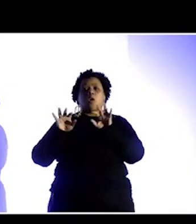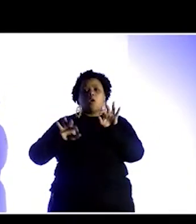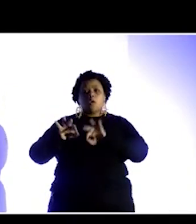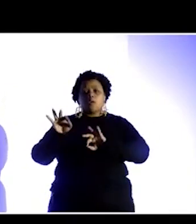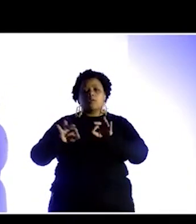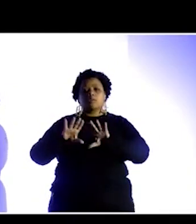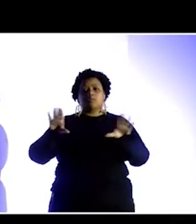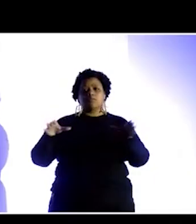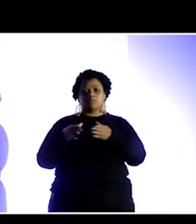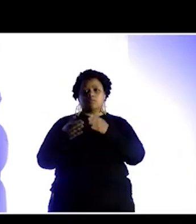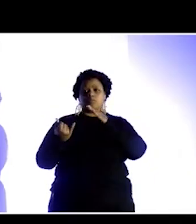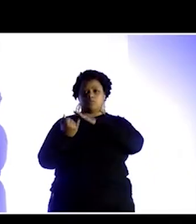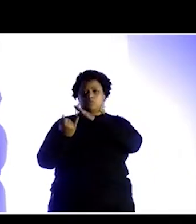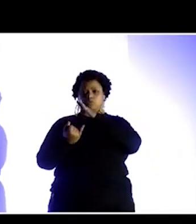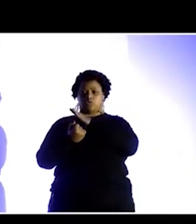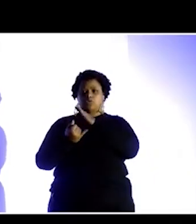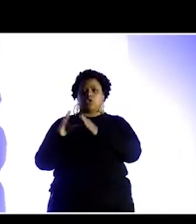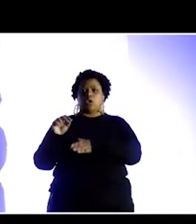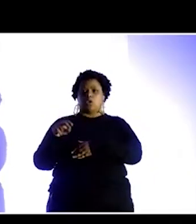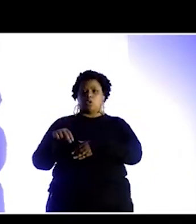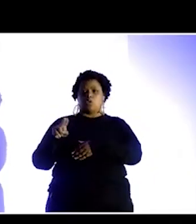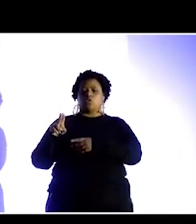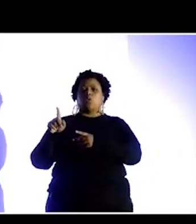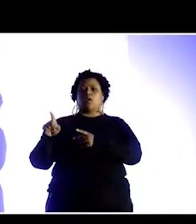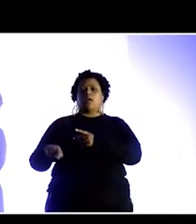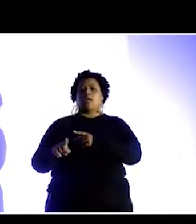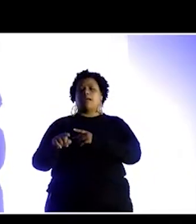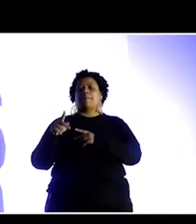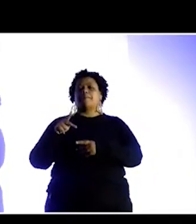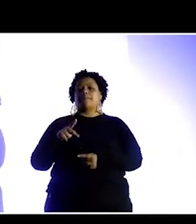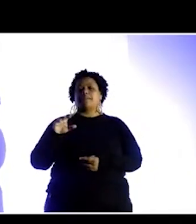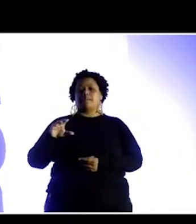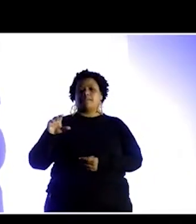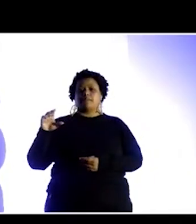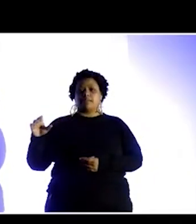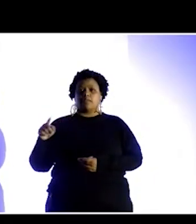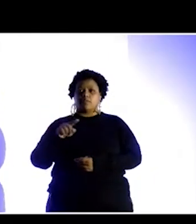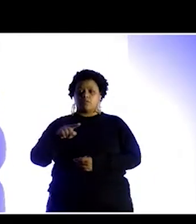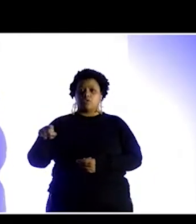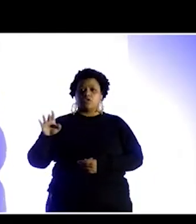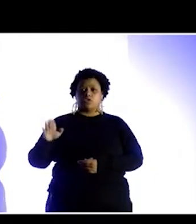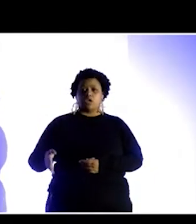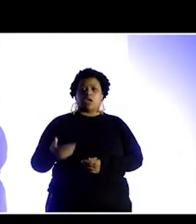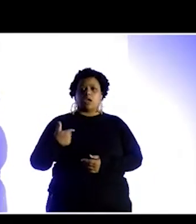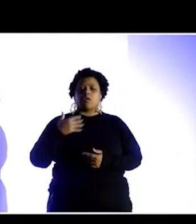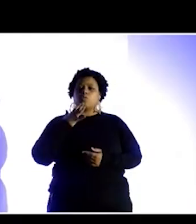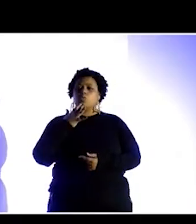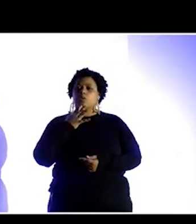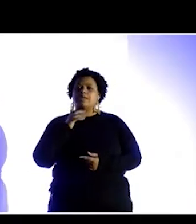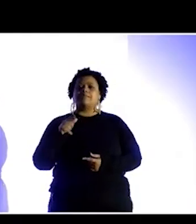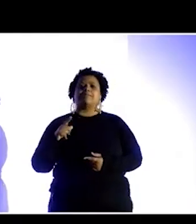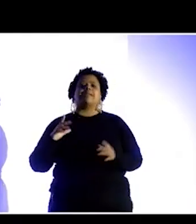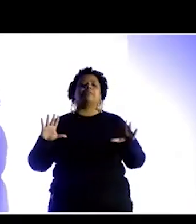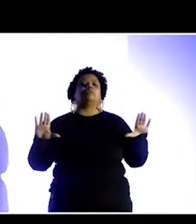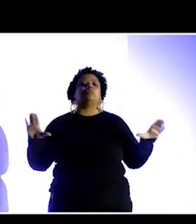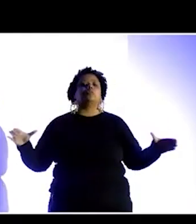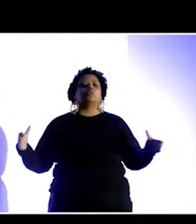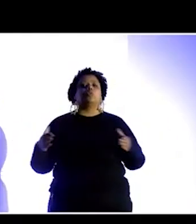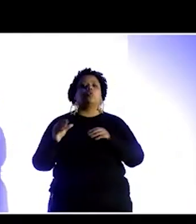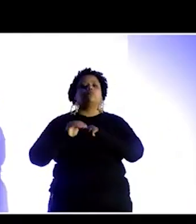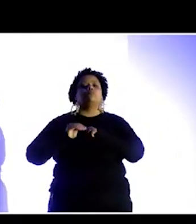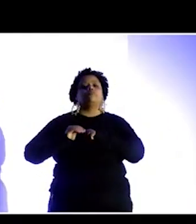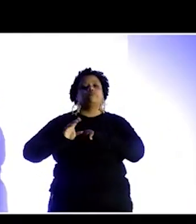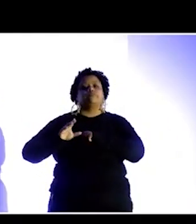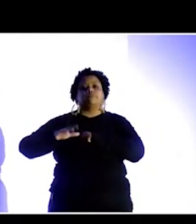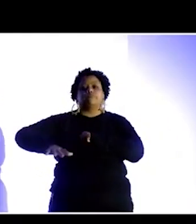essa entidade da ONU, né, chamada IPCC, que todos aqui conhecem, né? Ele reúne todo esse conhecimento aqui